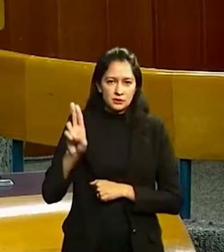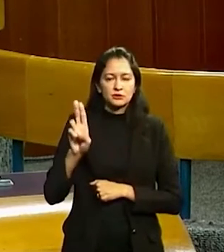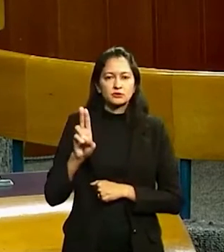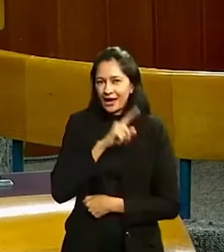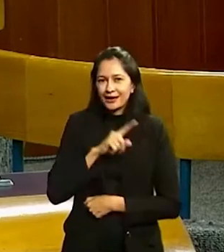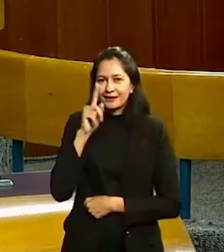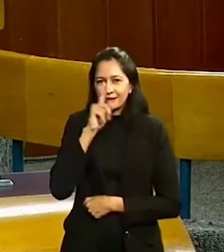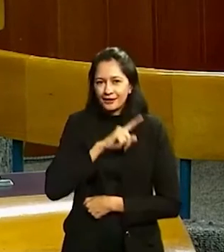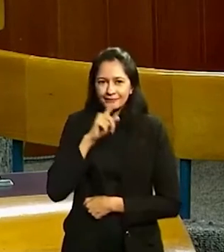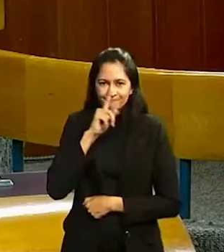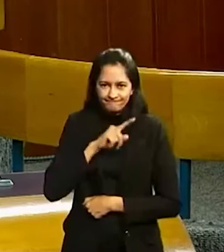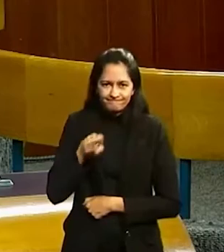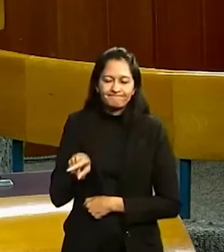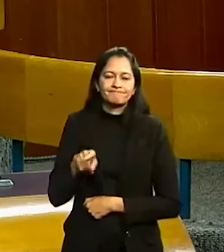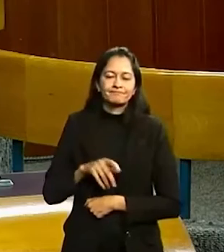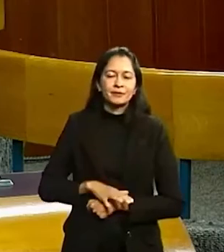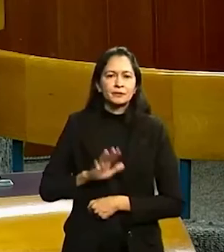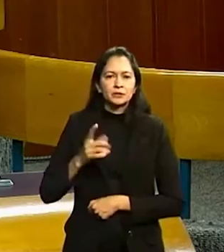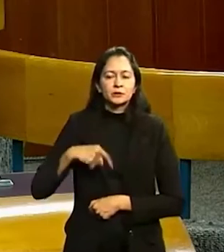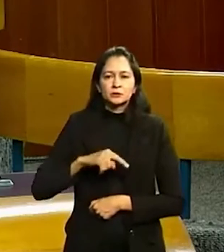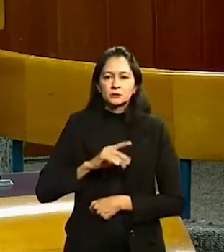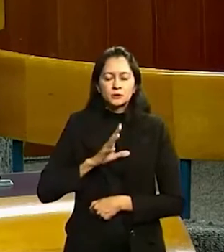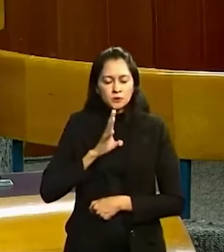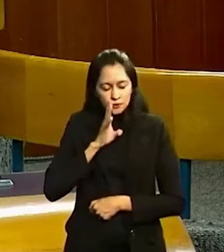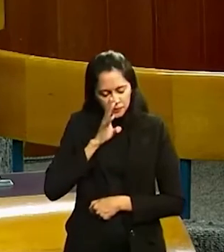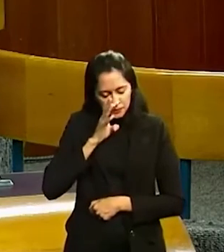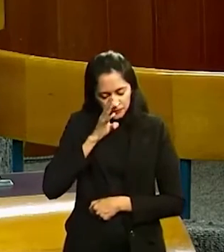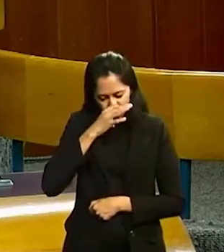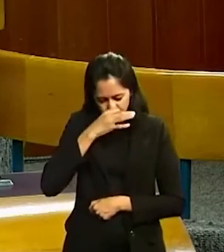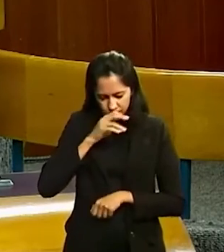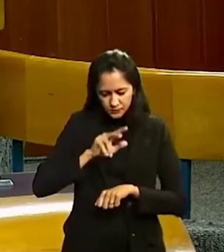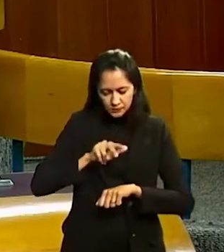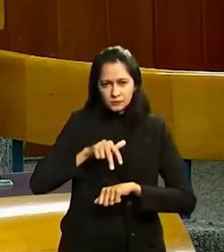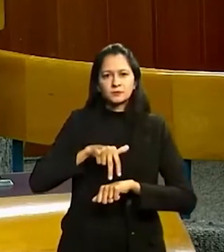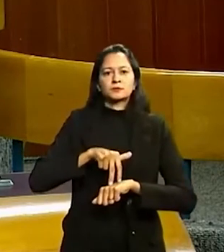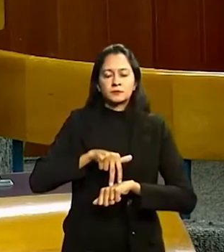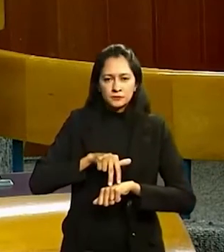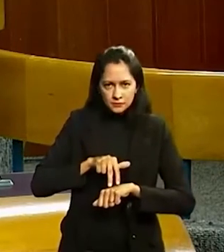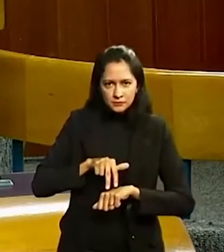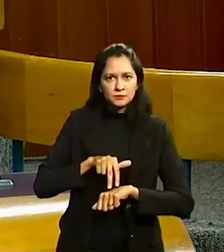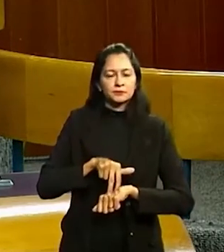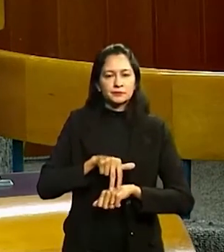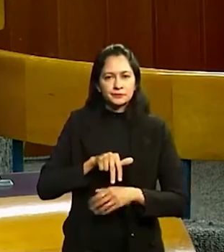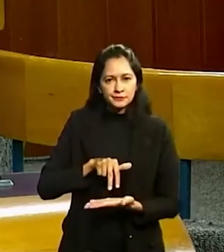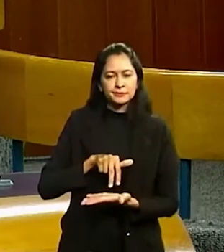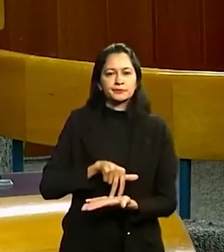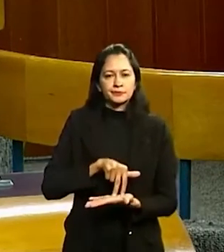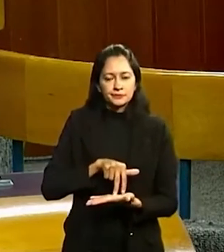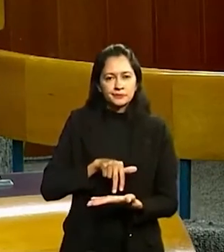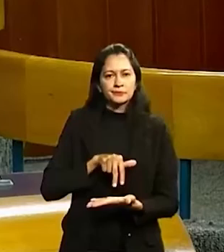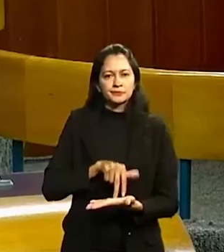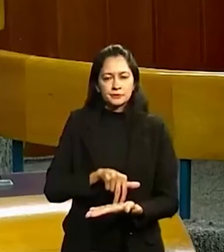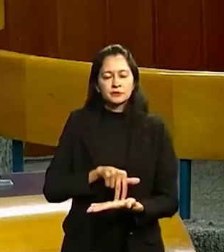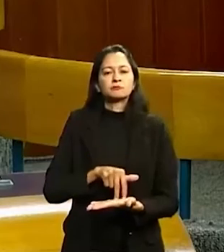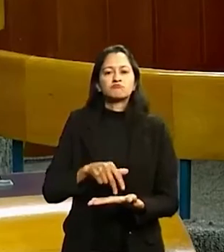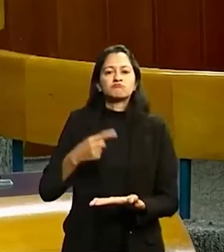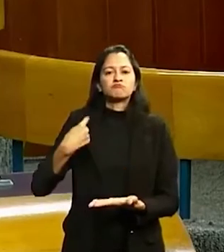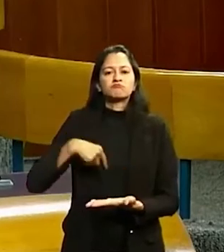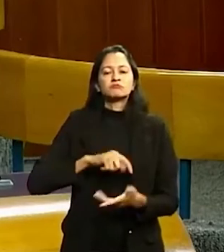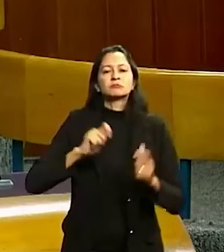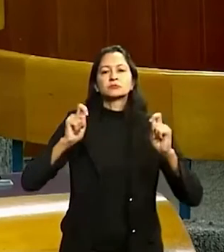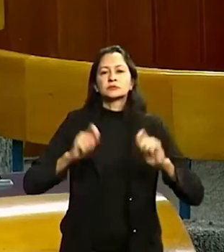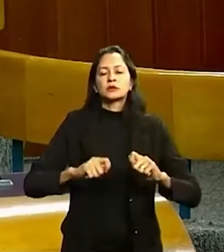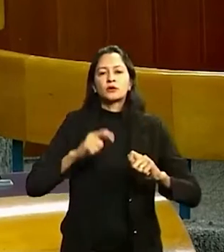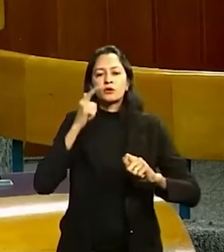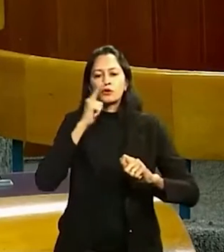Goiás. Nós existimos porque nós acreditamos que só somos o caminho, sim, para construir esse país tão